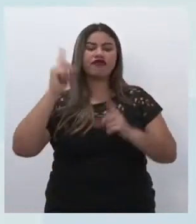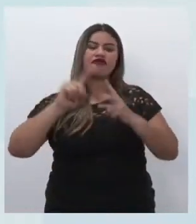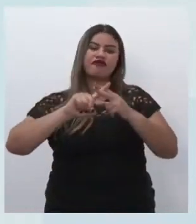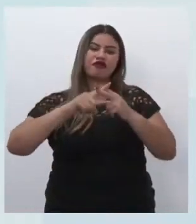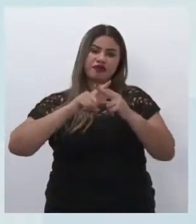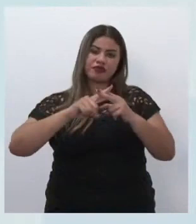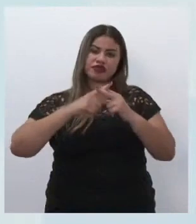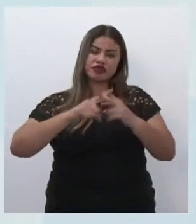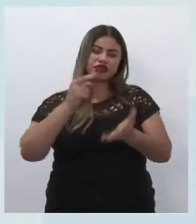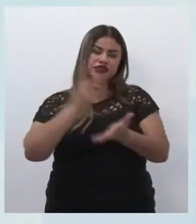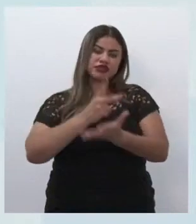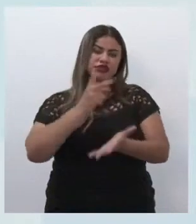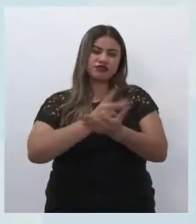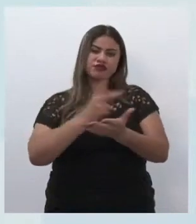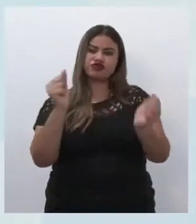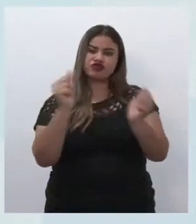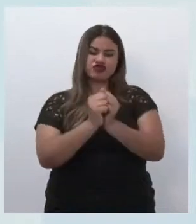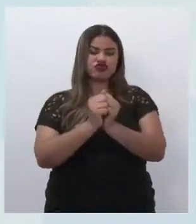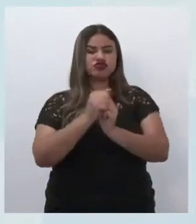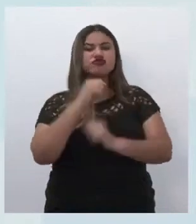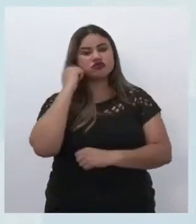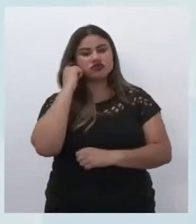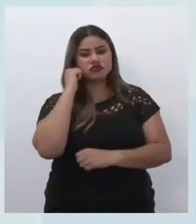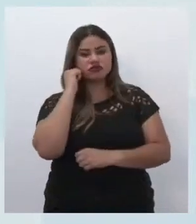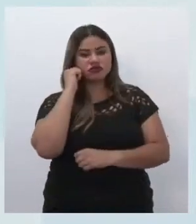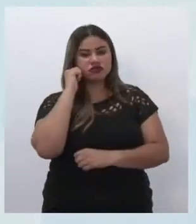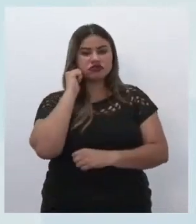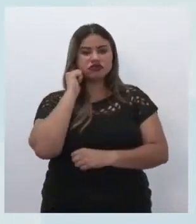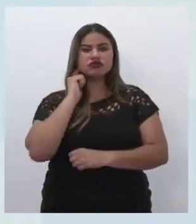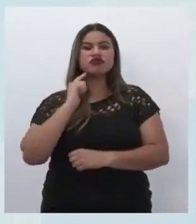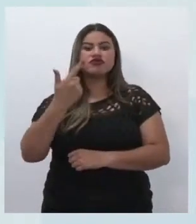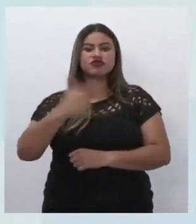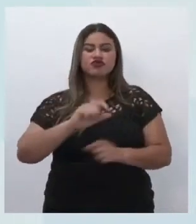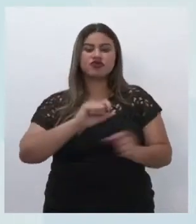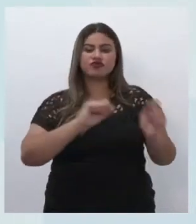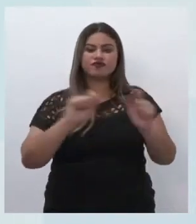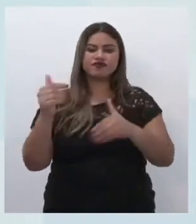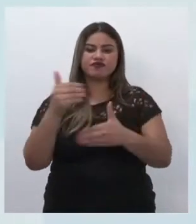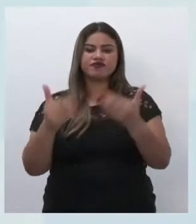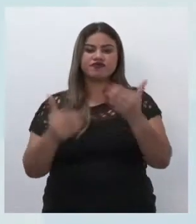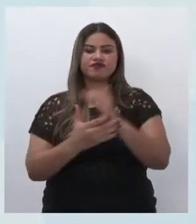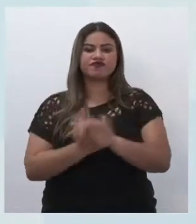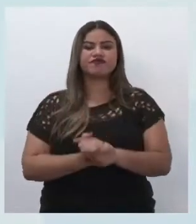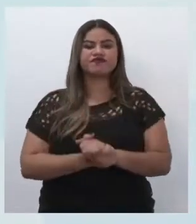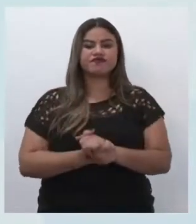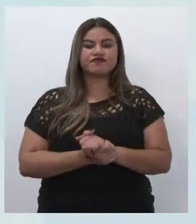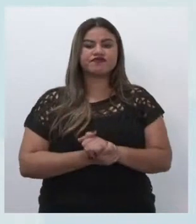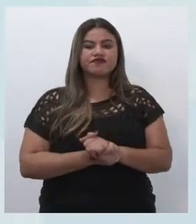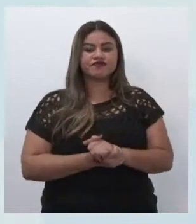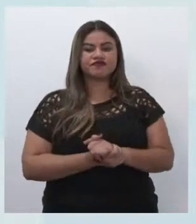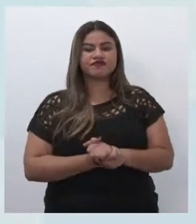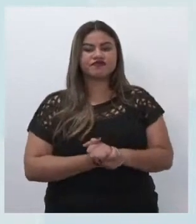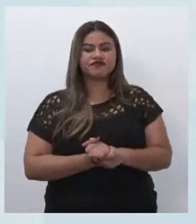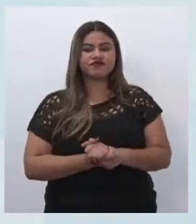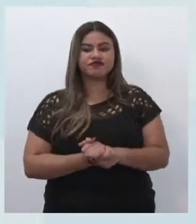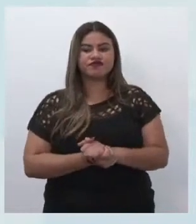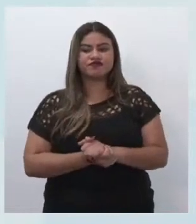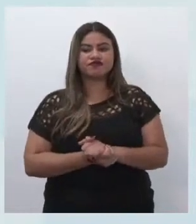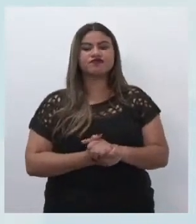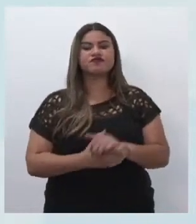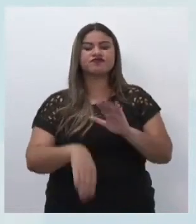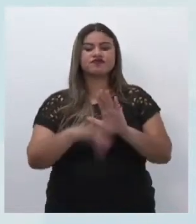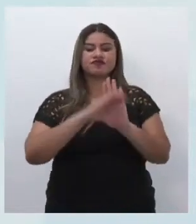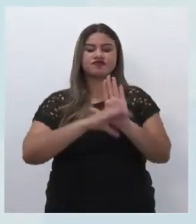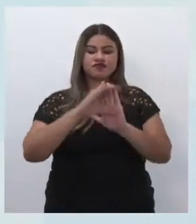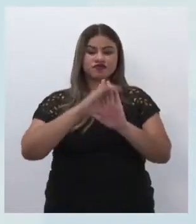deve sempre nos acompanhar o tempo inteiro. Então pode passar o próximo slide? Então a gente tem o currículo